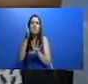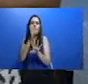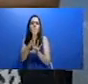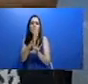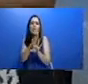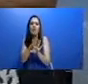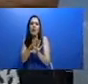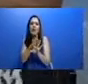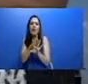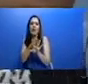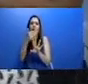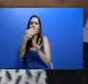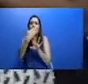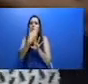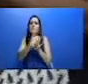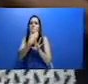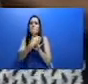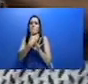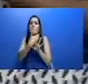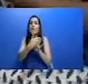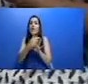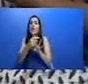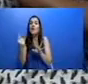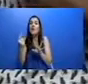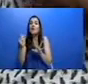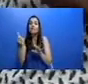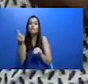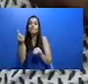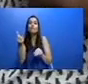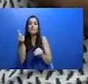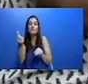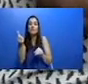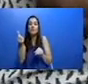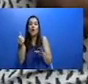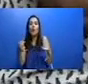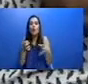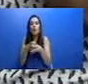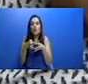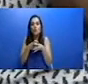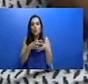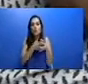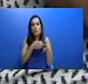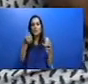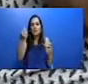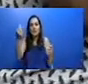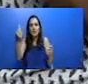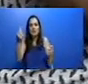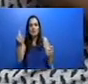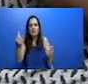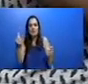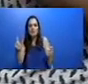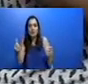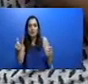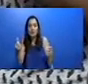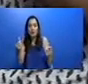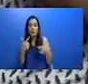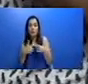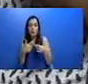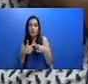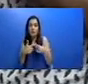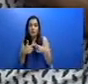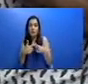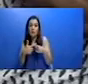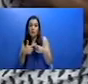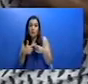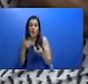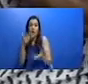estou dividindo isso aqui na metade, né? É um agrupamento, ou seja, um grupinho com 6 unidades. 6 é a metade de 12?